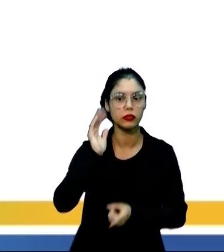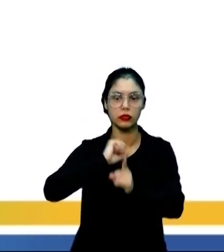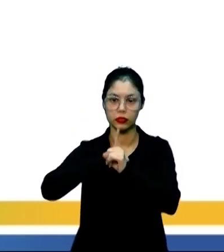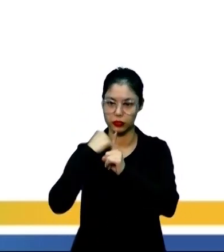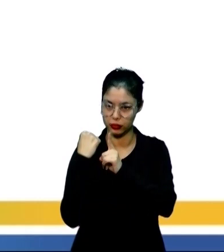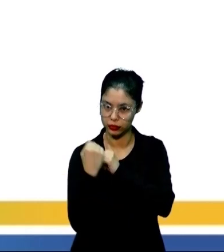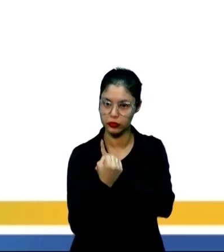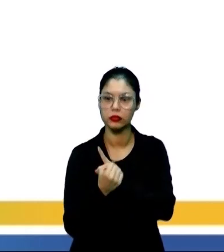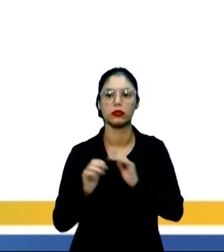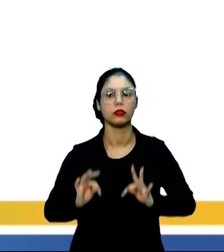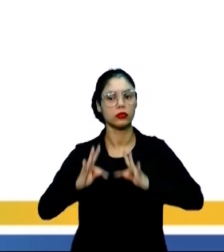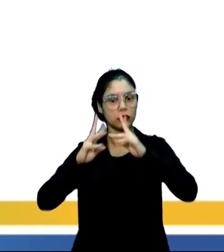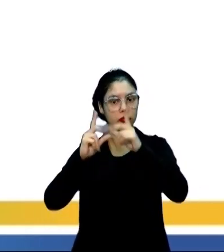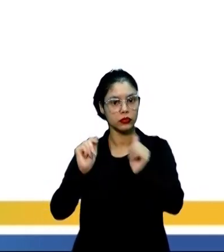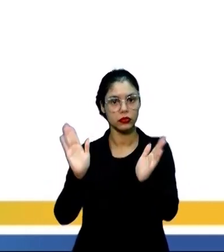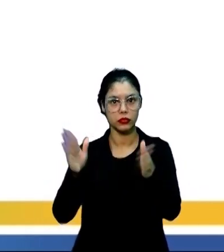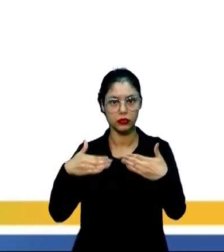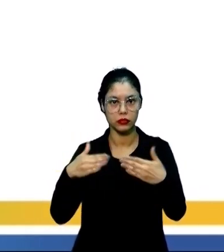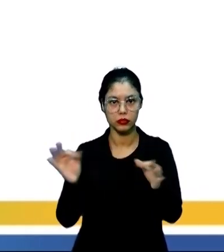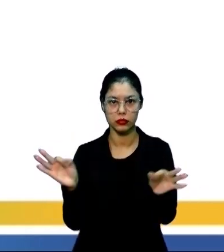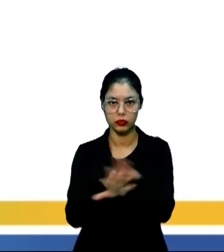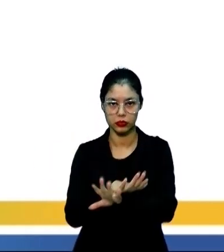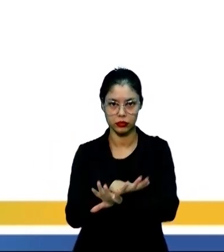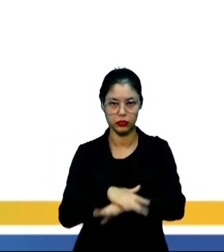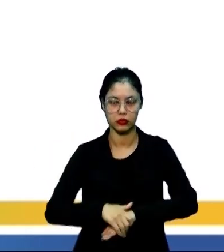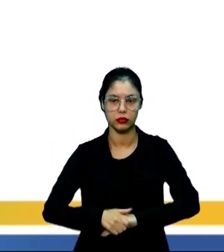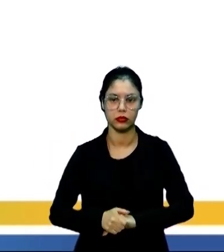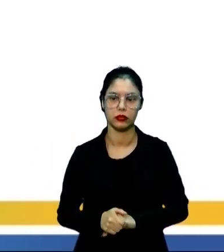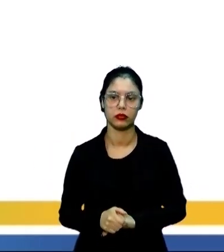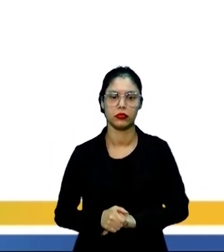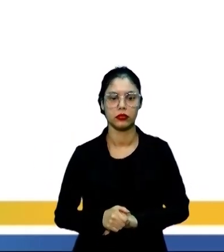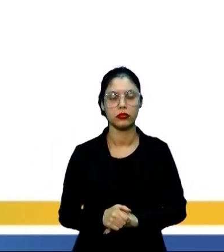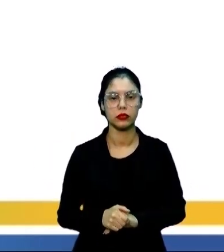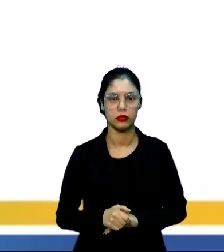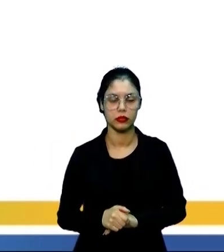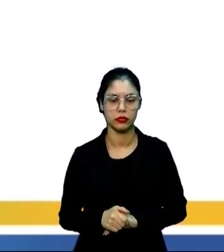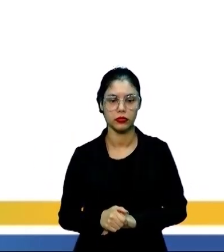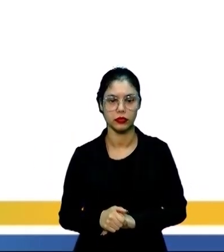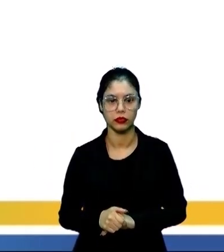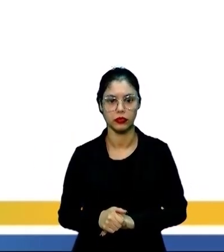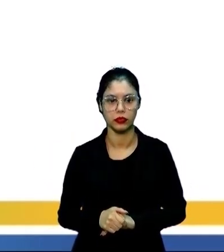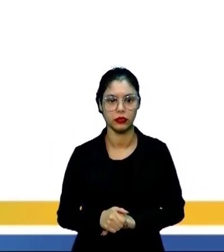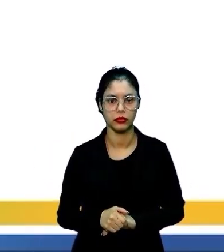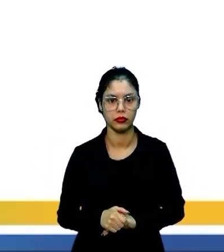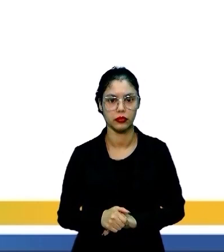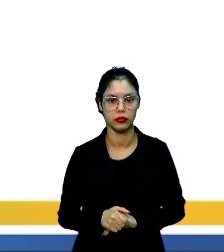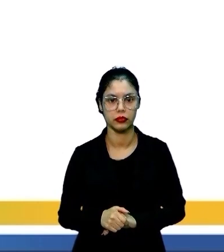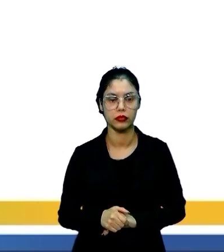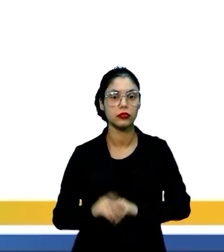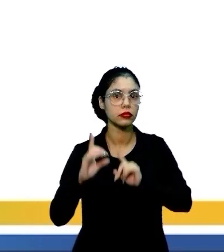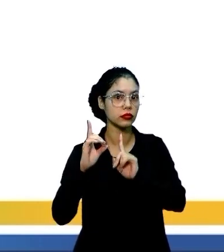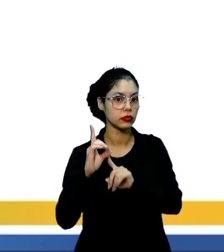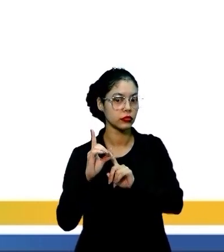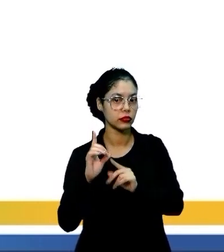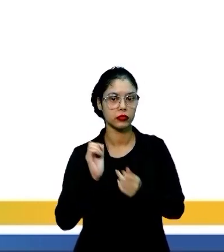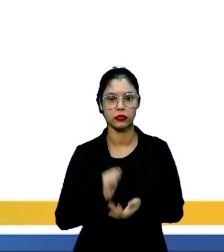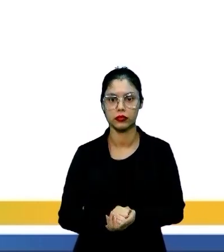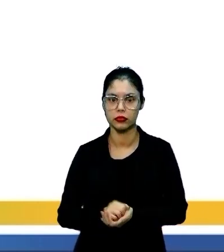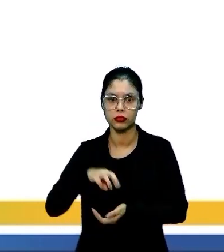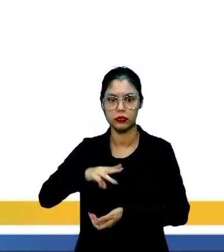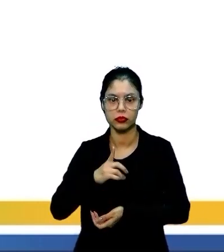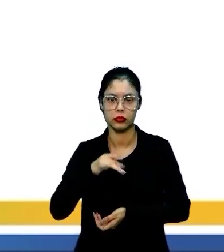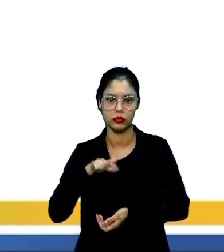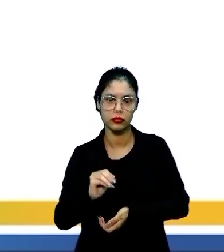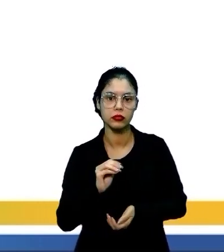a sociedade como uma totalidade fechada e acabada. Letra D,